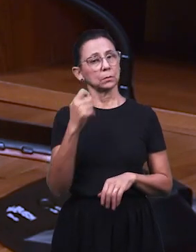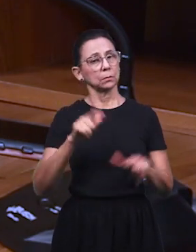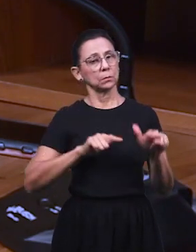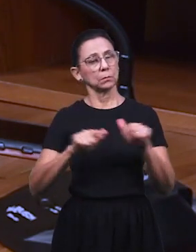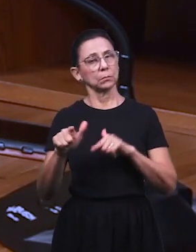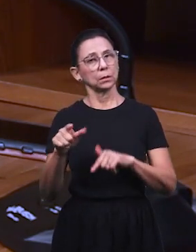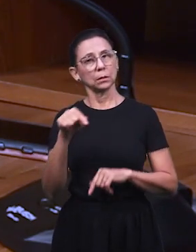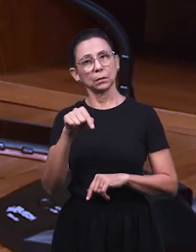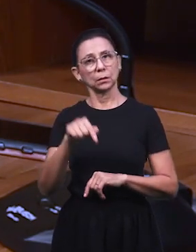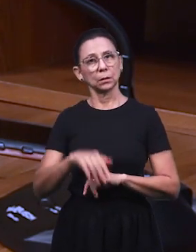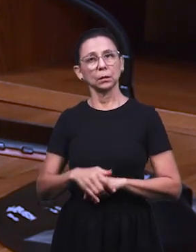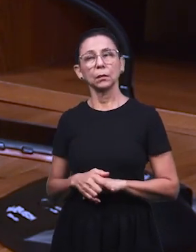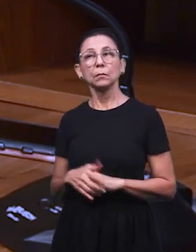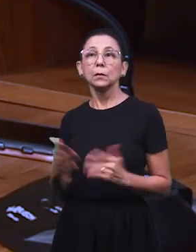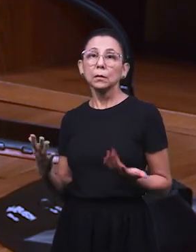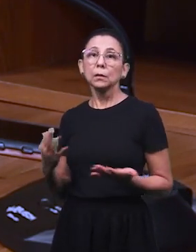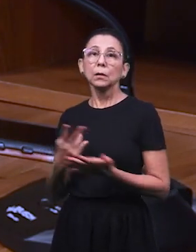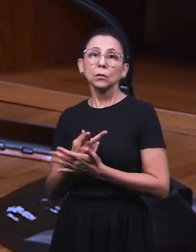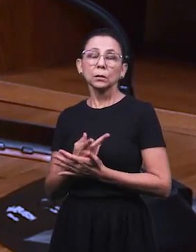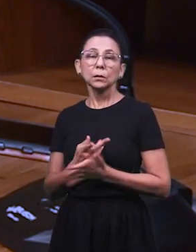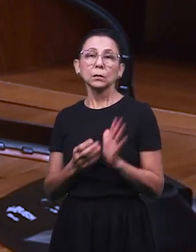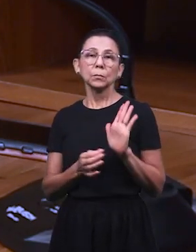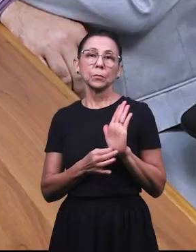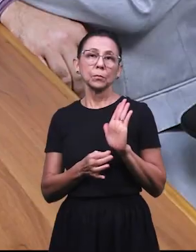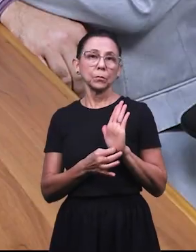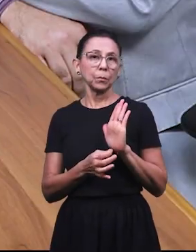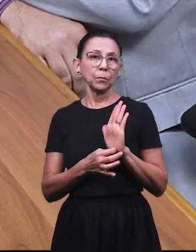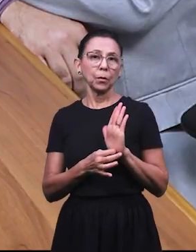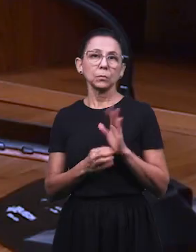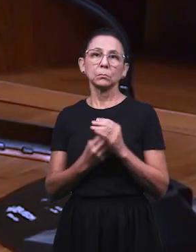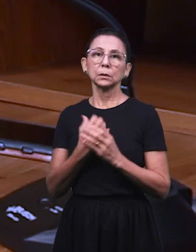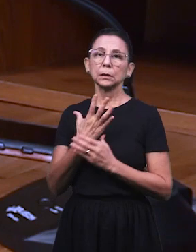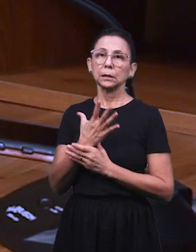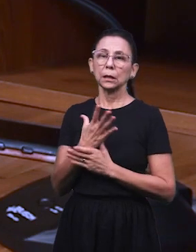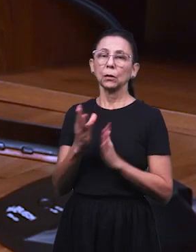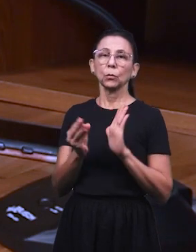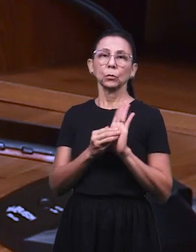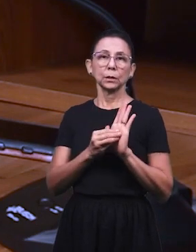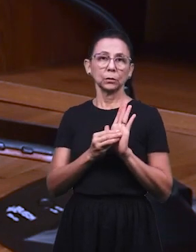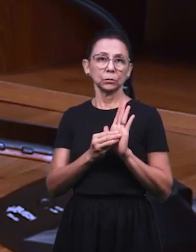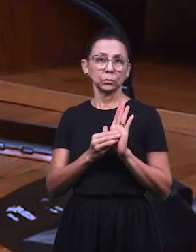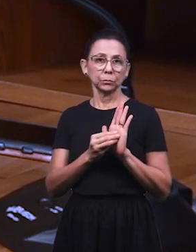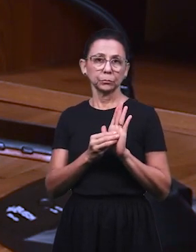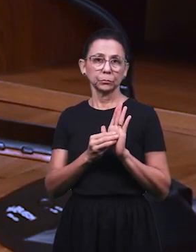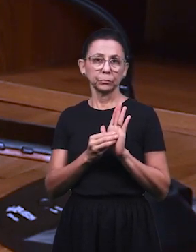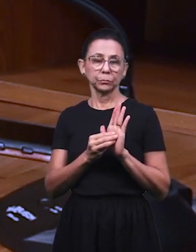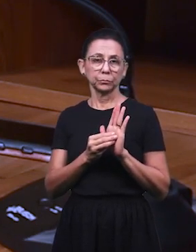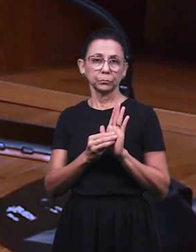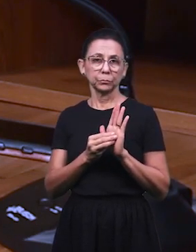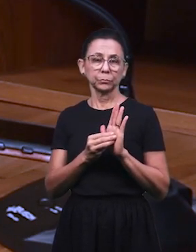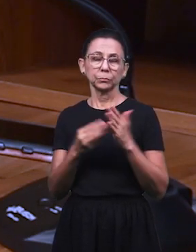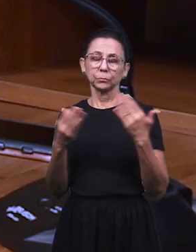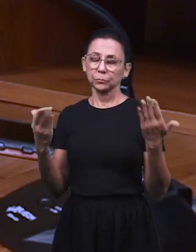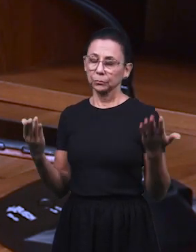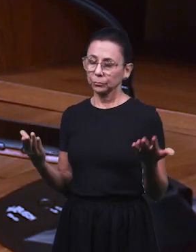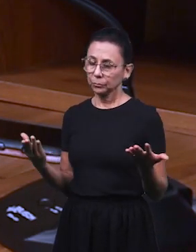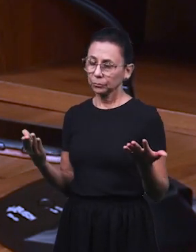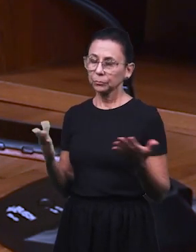Josias, interessada em trabalhar aqui. E aí surgiu a proposta de criar um conteúdo